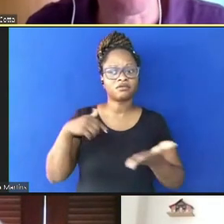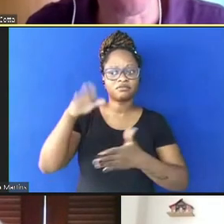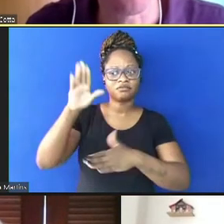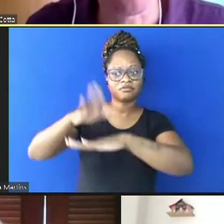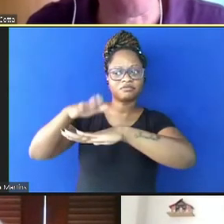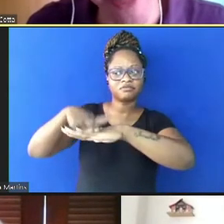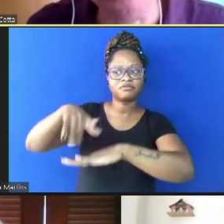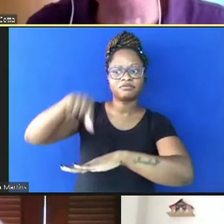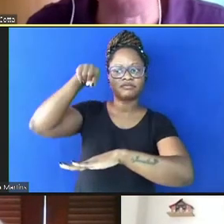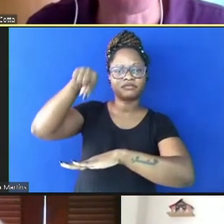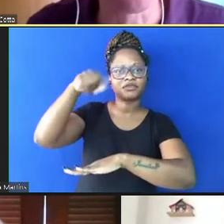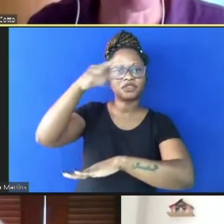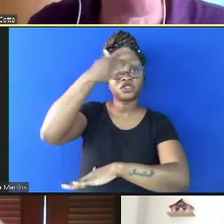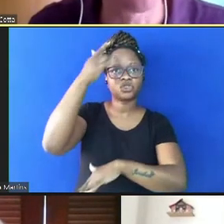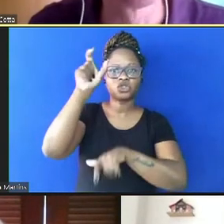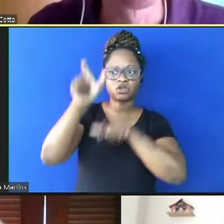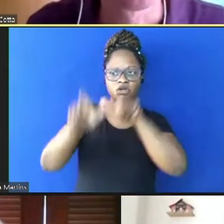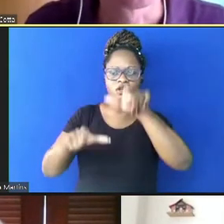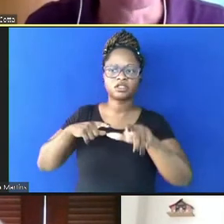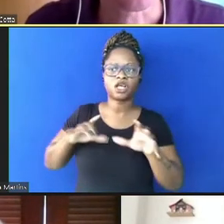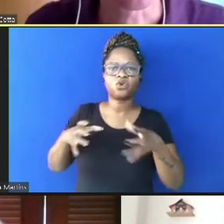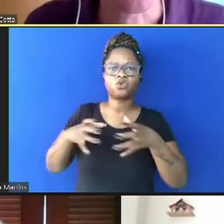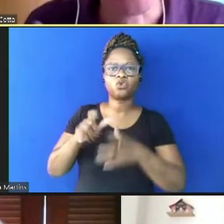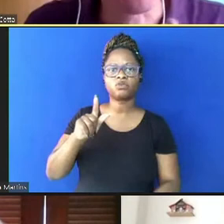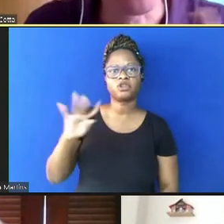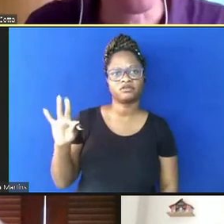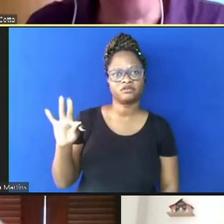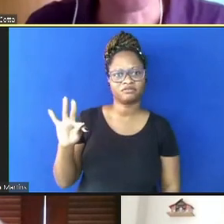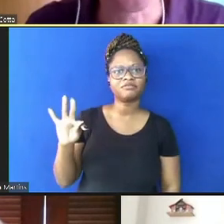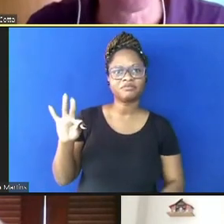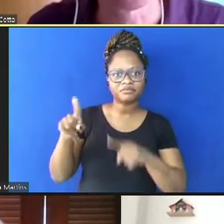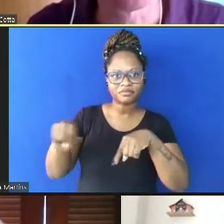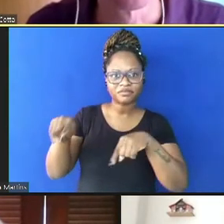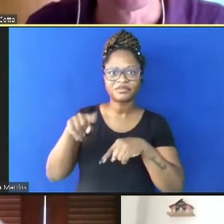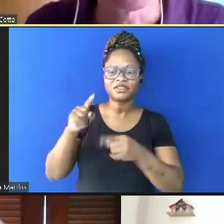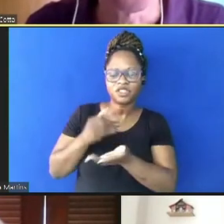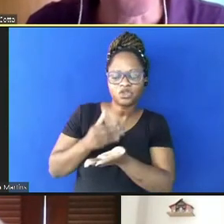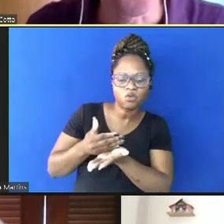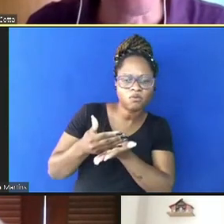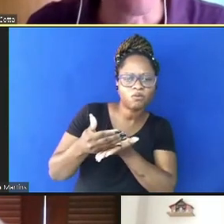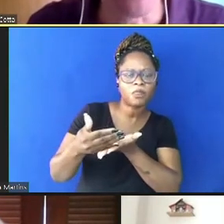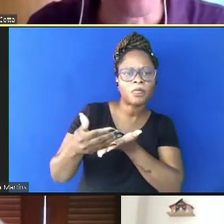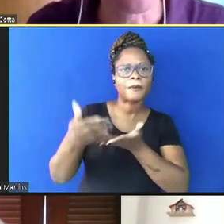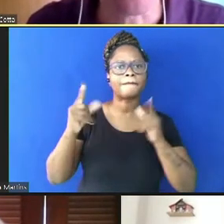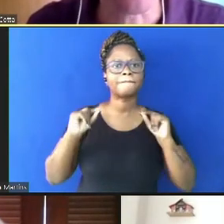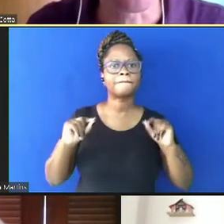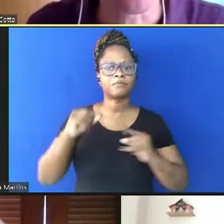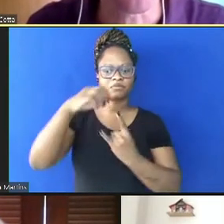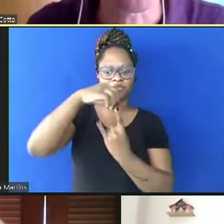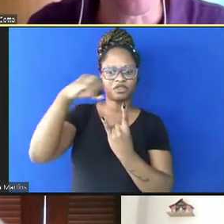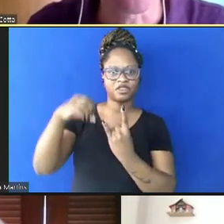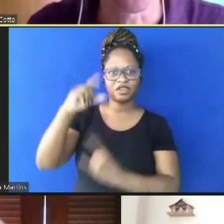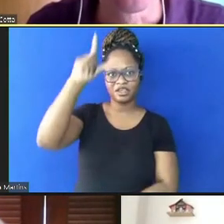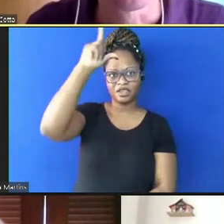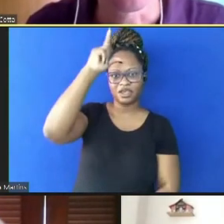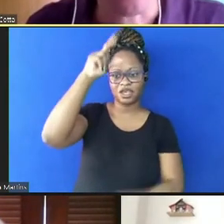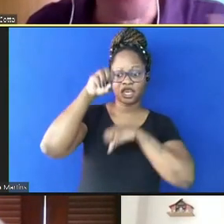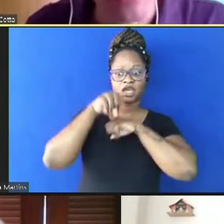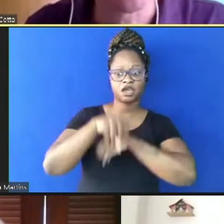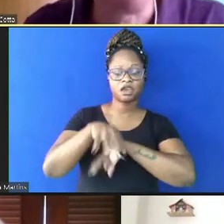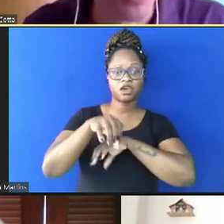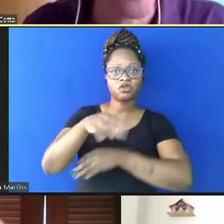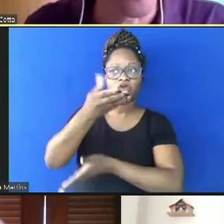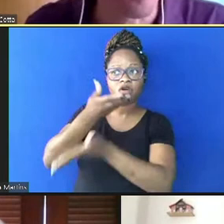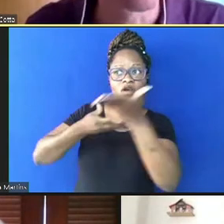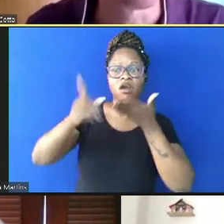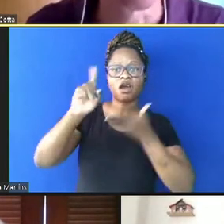pessoas que estão com esse grupo de trabalho, né, que a gente está chamando de uma iniciativa Fiocruz Alemanha Educação Internacional, né, que é